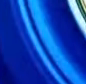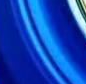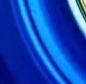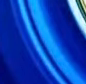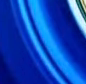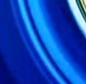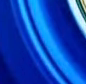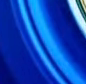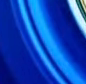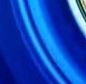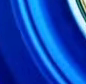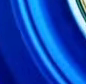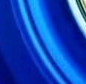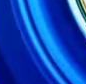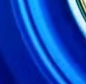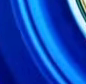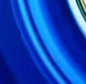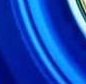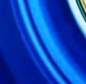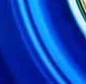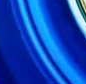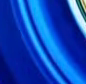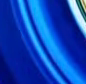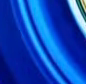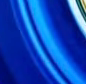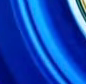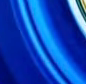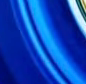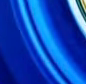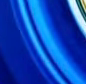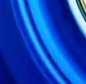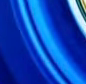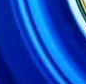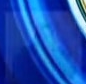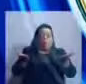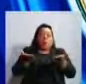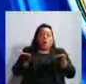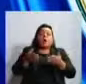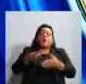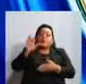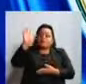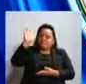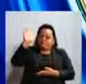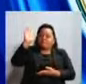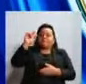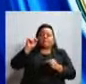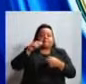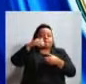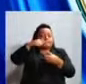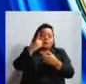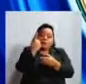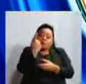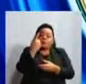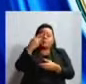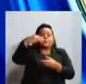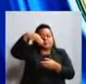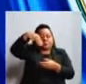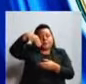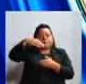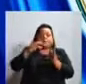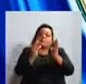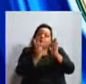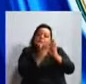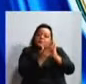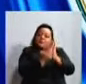Estamos de volta com o nosso último bloco. Agora cada candidato terá um minuto para suas considerações finais. Conforme